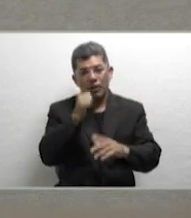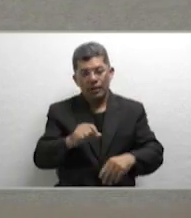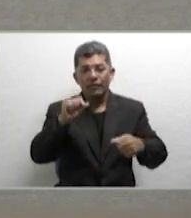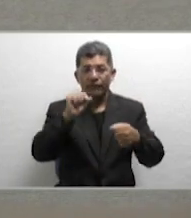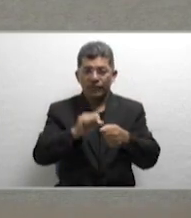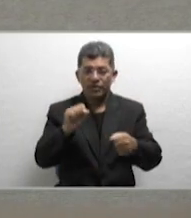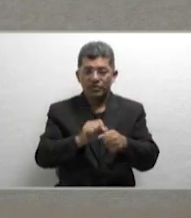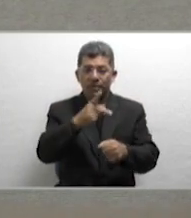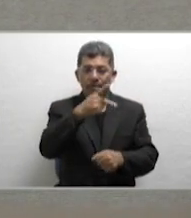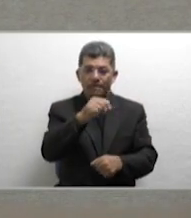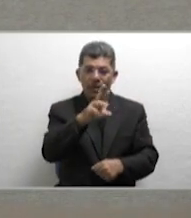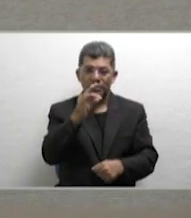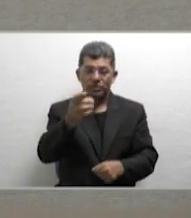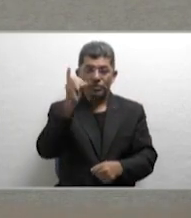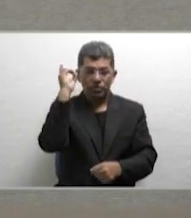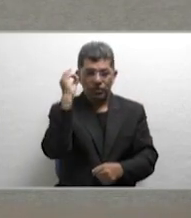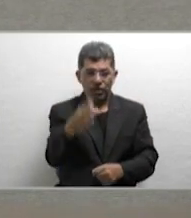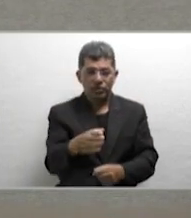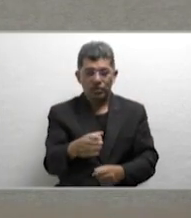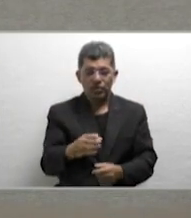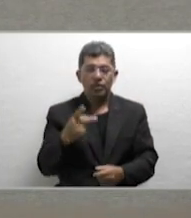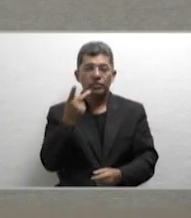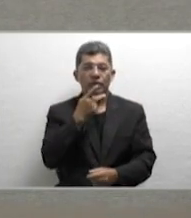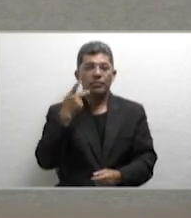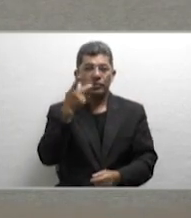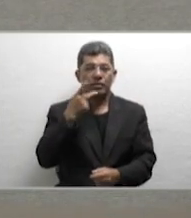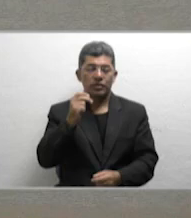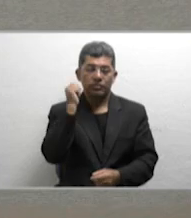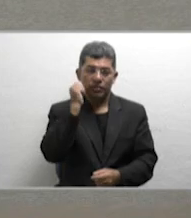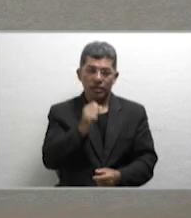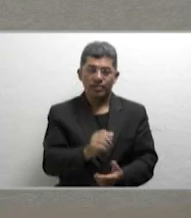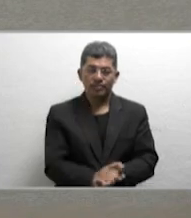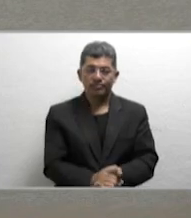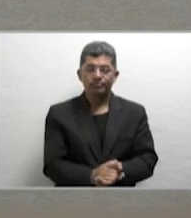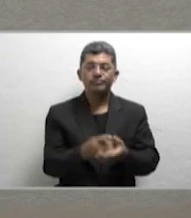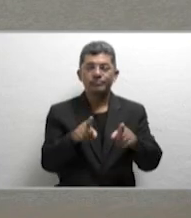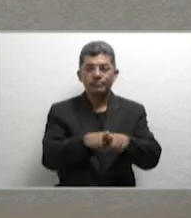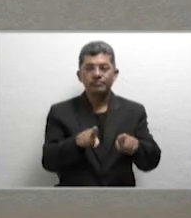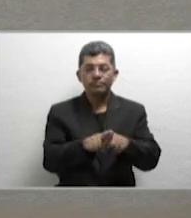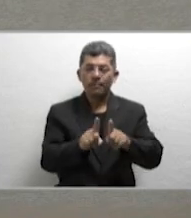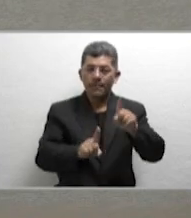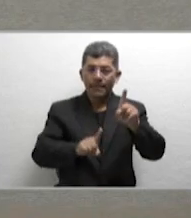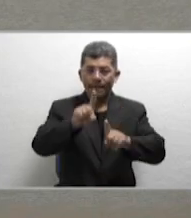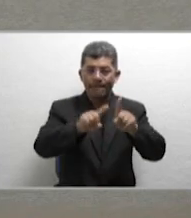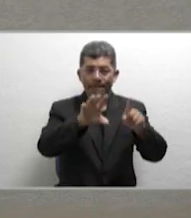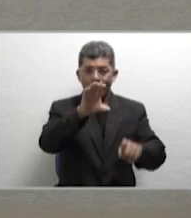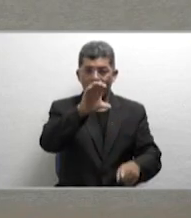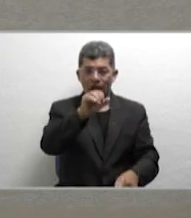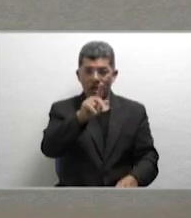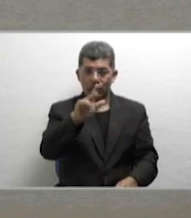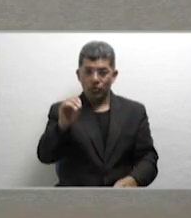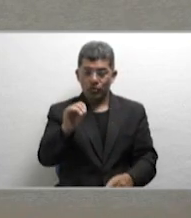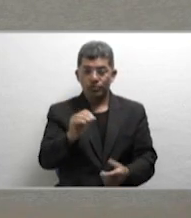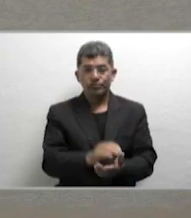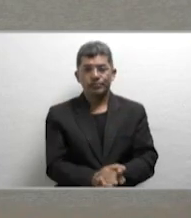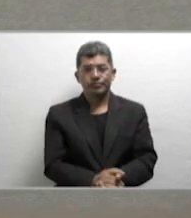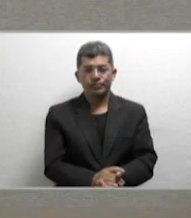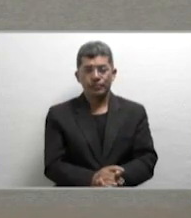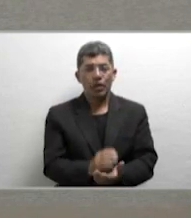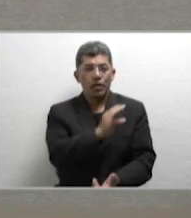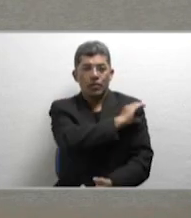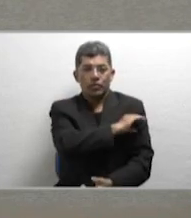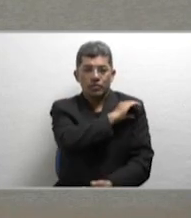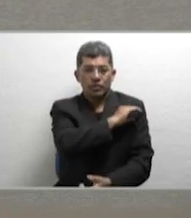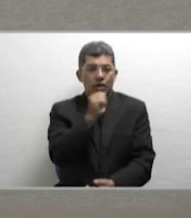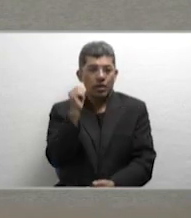façam parte efetivamente da Procuradoria da Mulher. Também estou concorrendo ao cargo de coordenadora